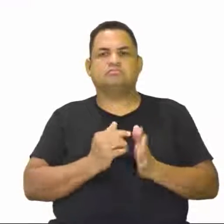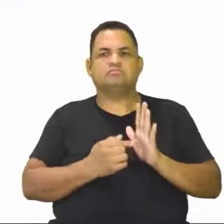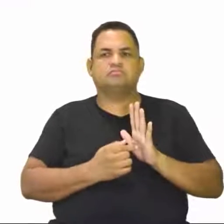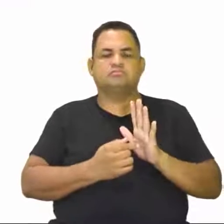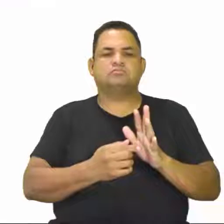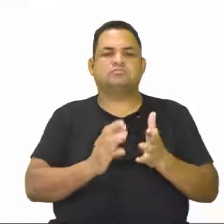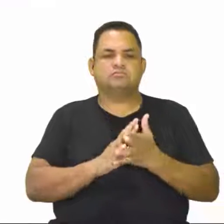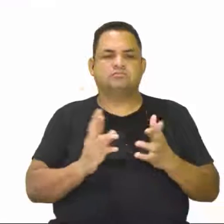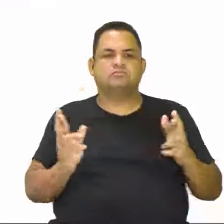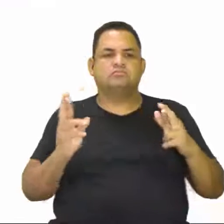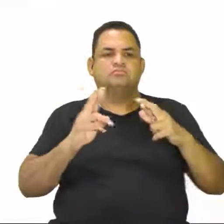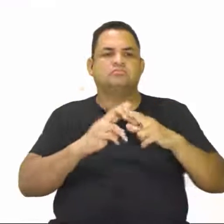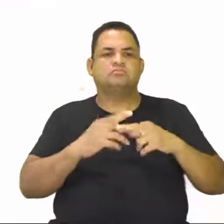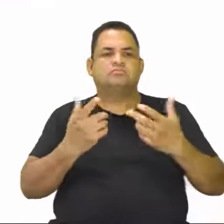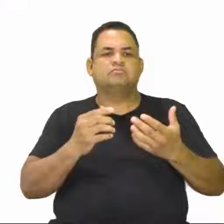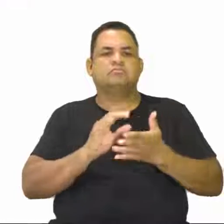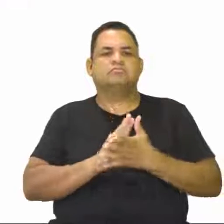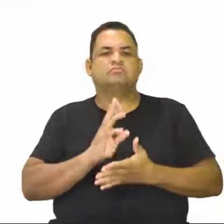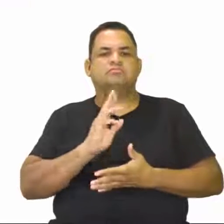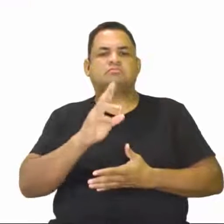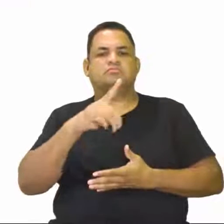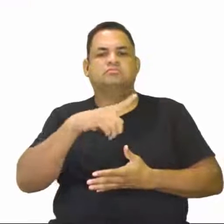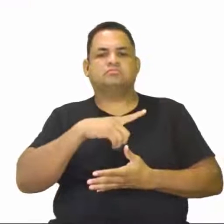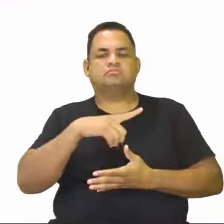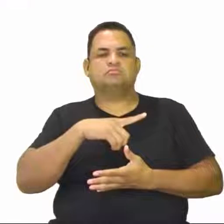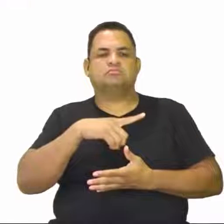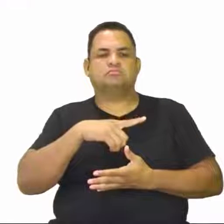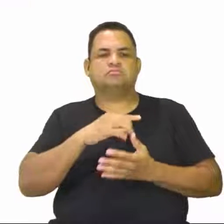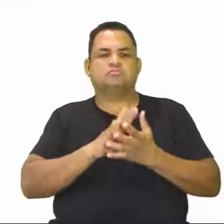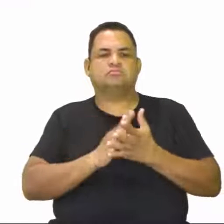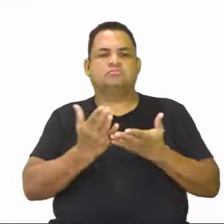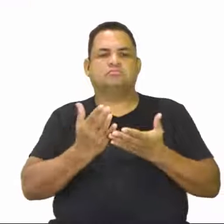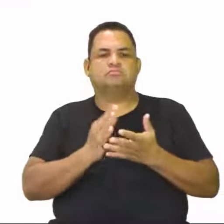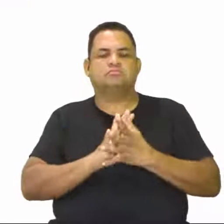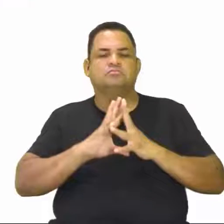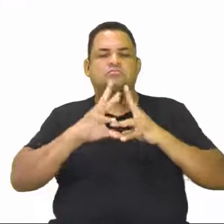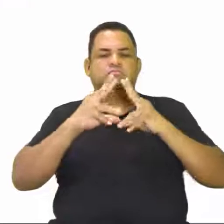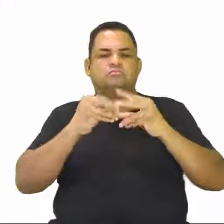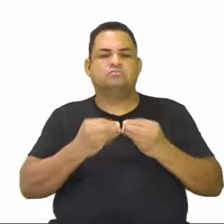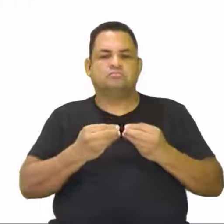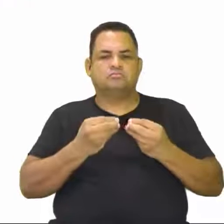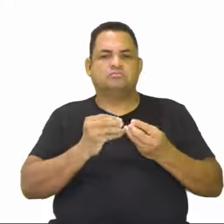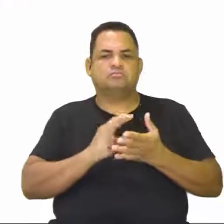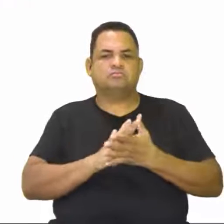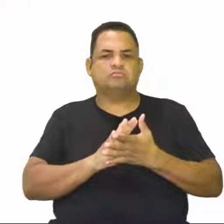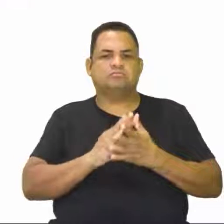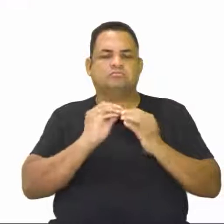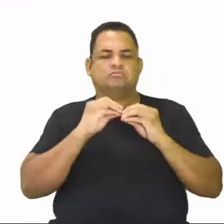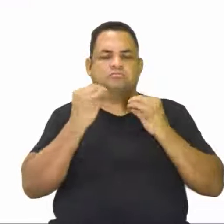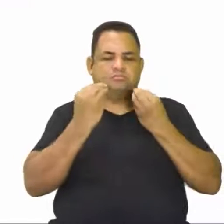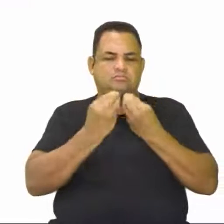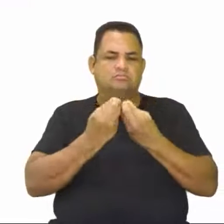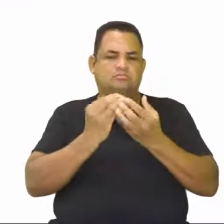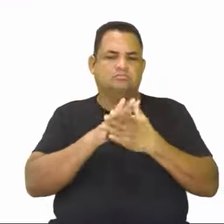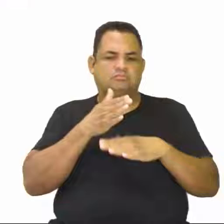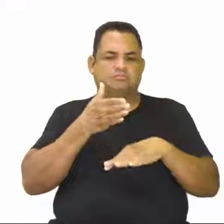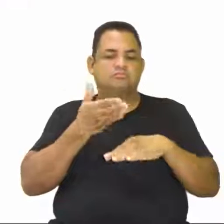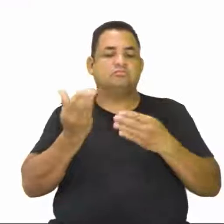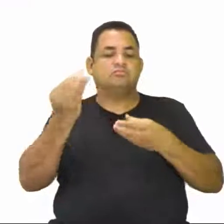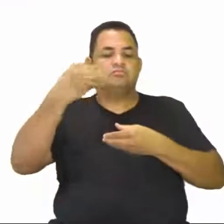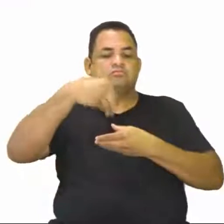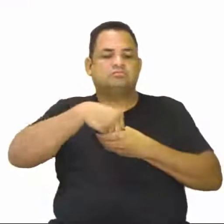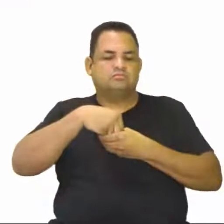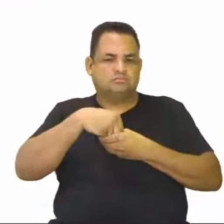representa a reação, galerinha, sempre tem que estar constando todas as substâncias que estão participando